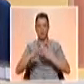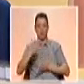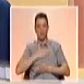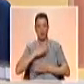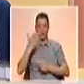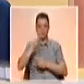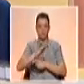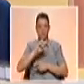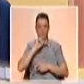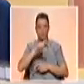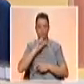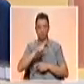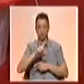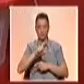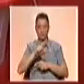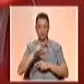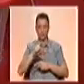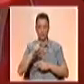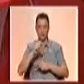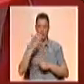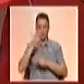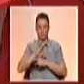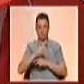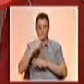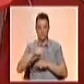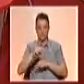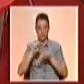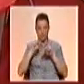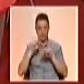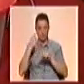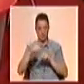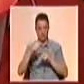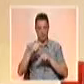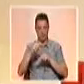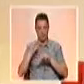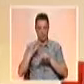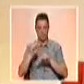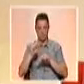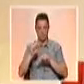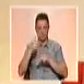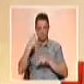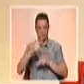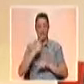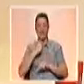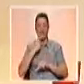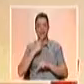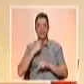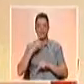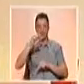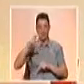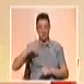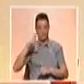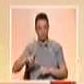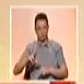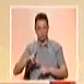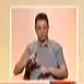dois exemplos que sejam eles assim estão, de... por exemplo, há este... está em inglês, mas depois também está em português,